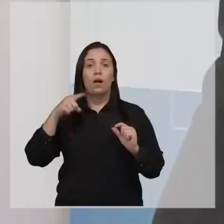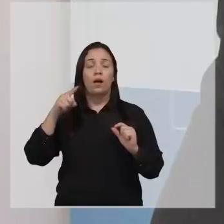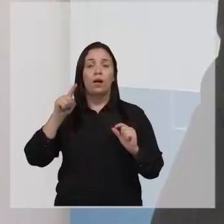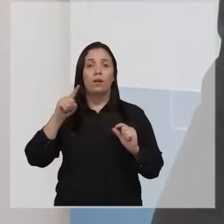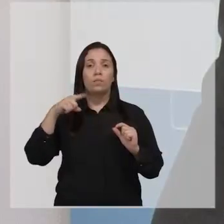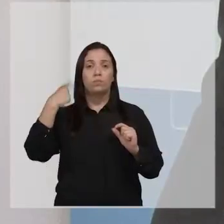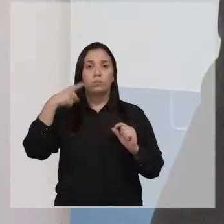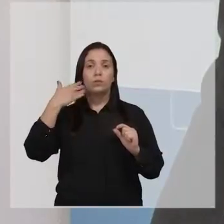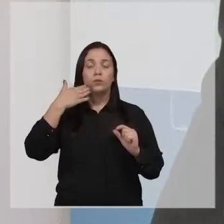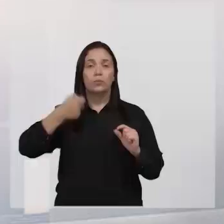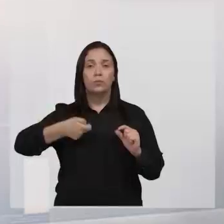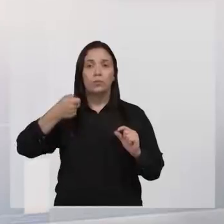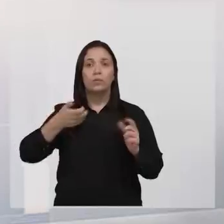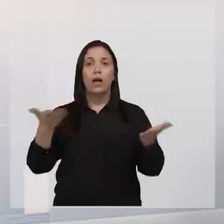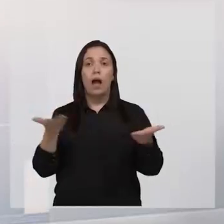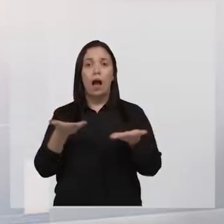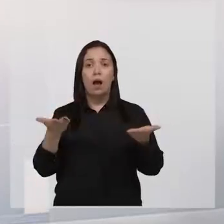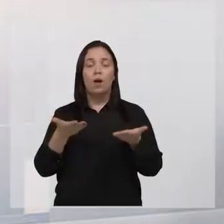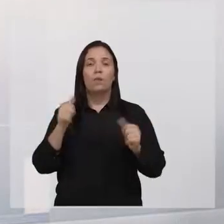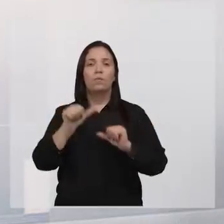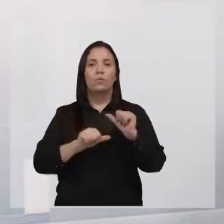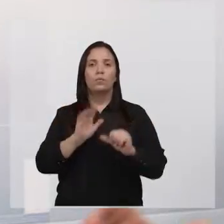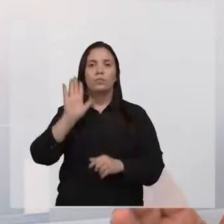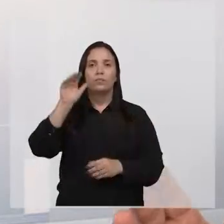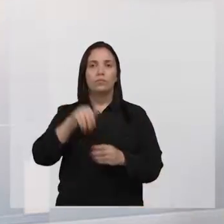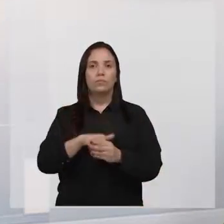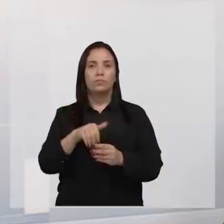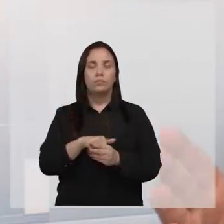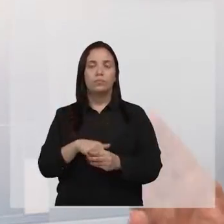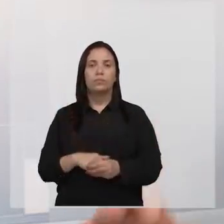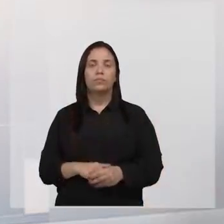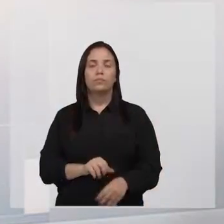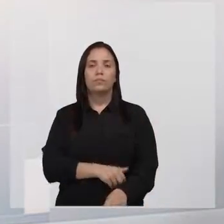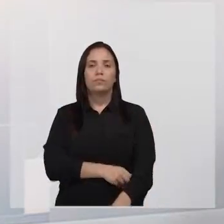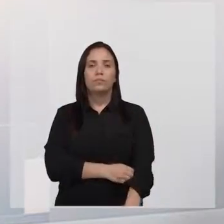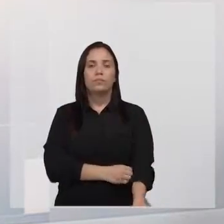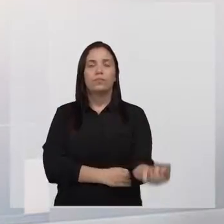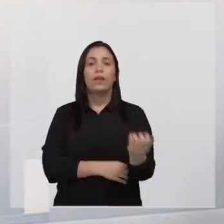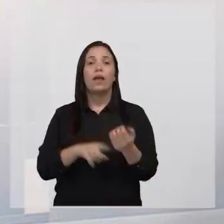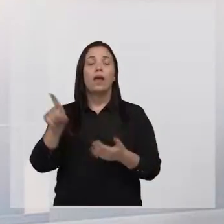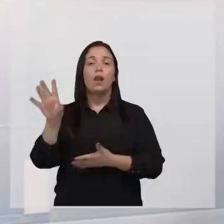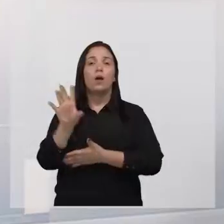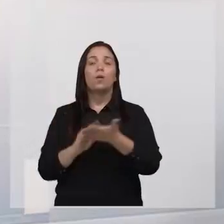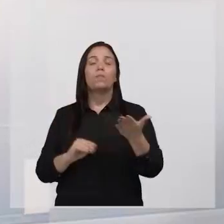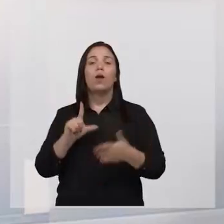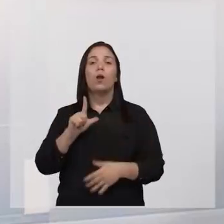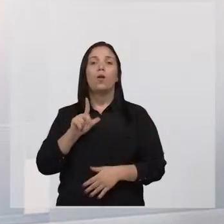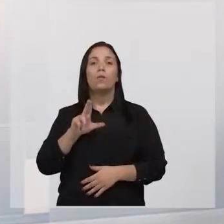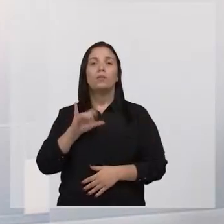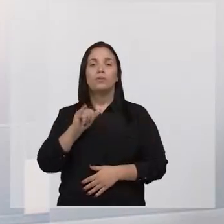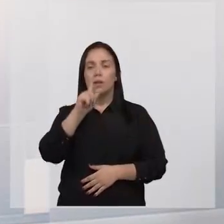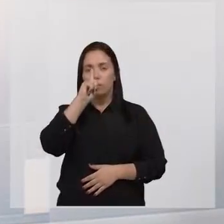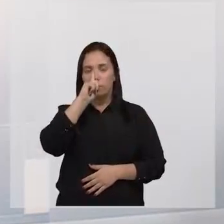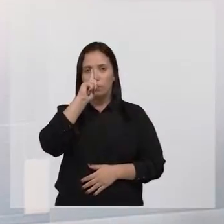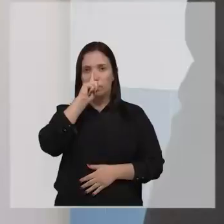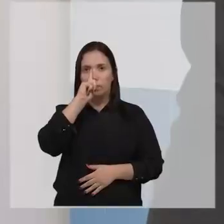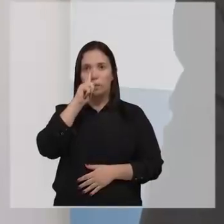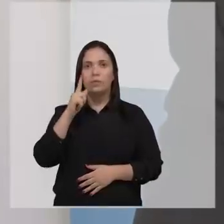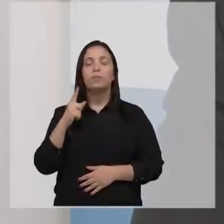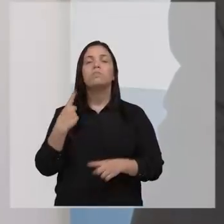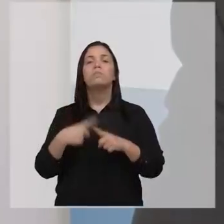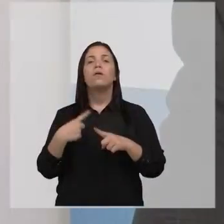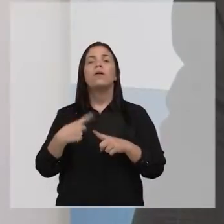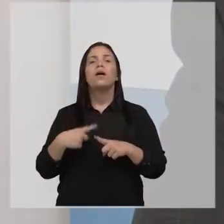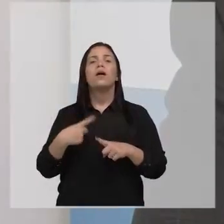virar político. O Joaquim Barbosa, ele vem na esteira do Luciano Huck. Pronto. E você vai me dizer por que ele vem